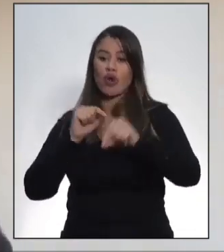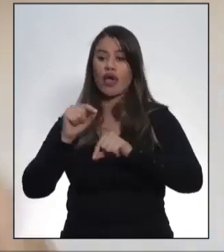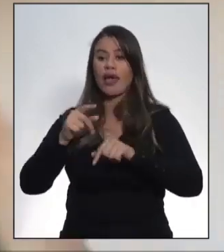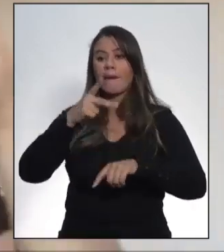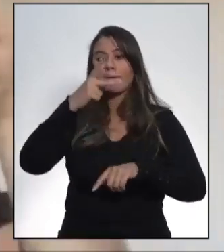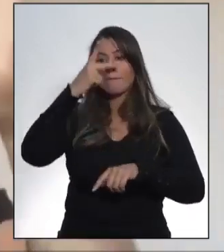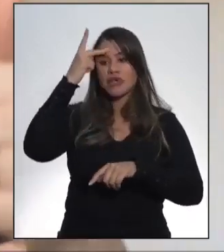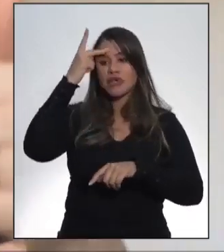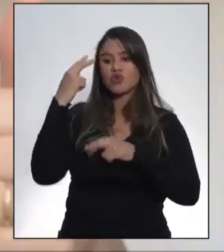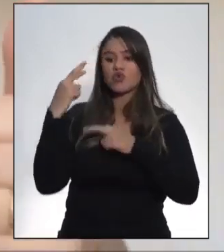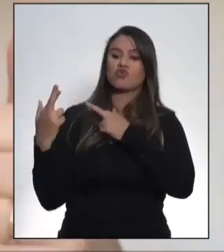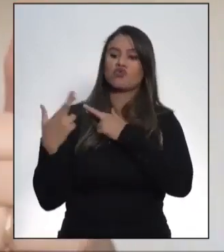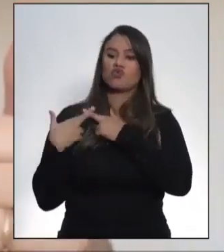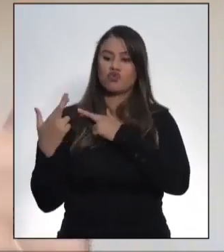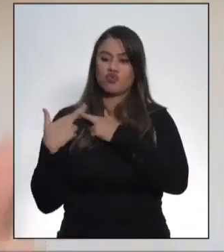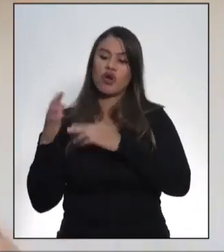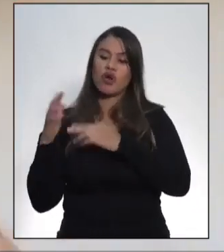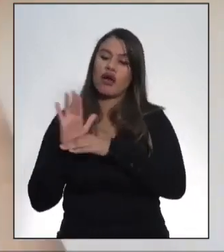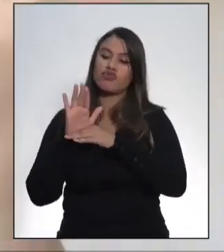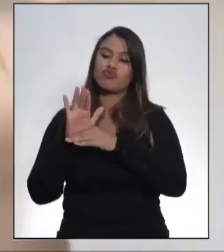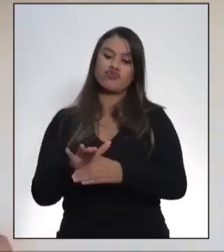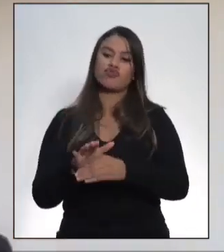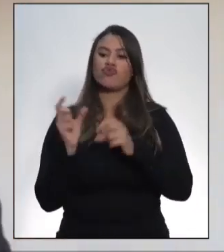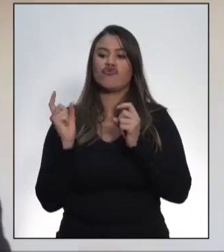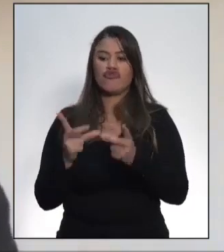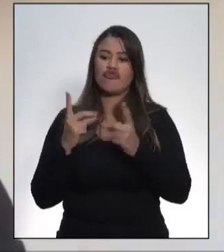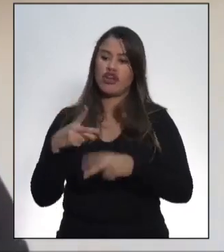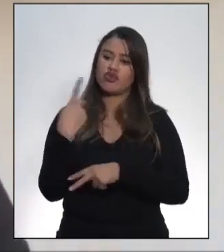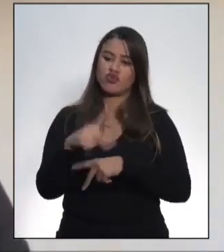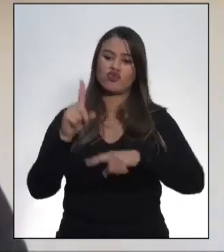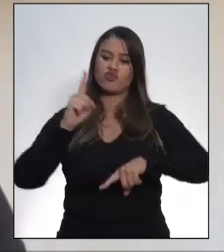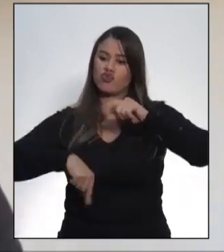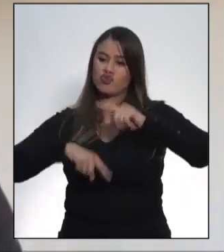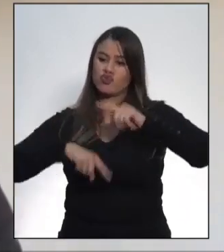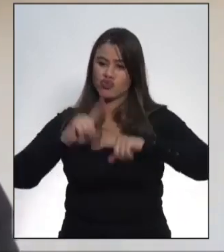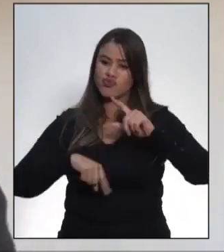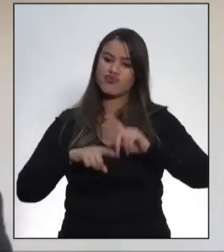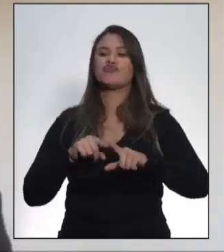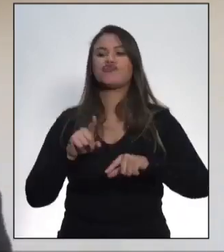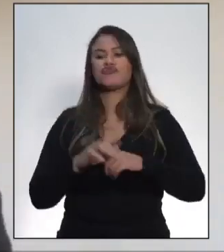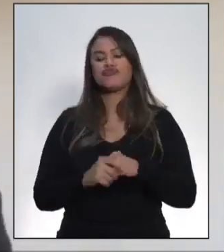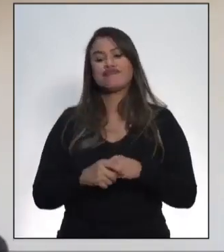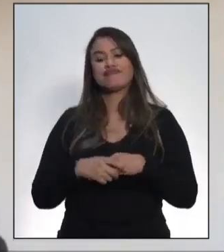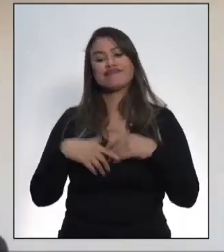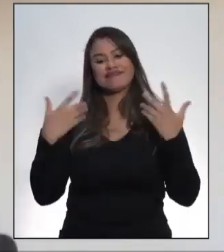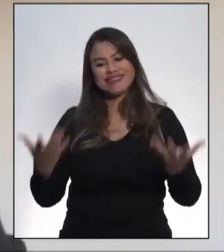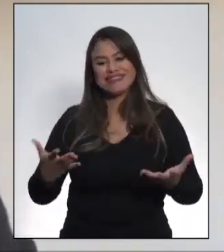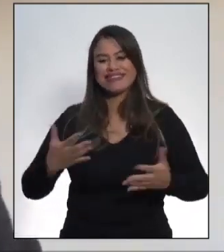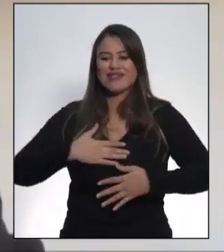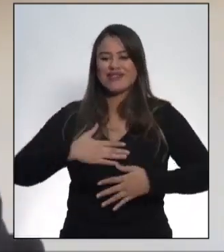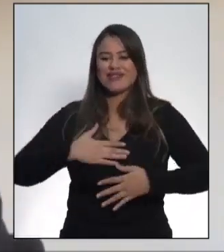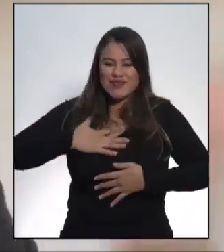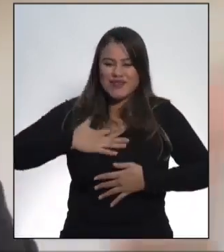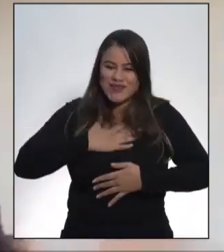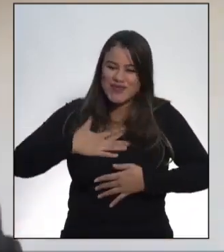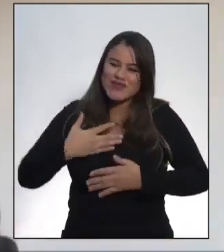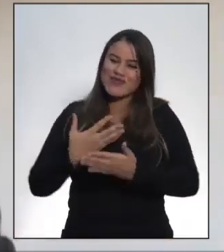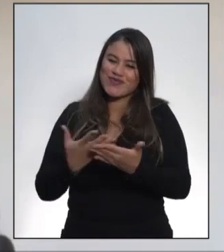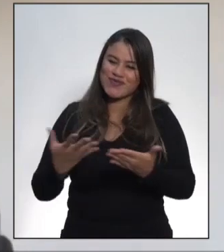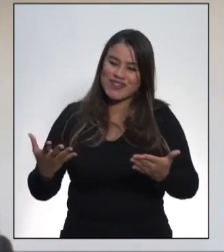de produtos bem-sucedidos que já são vendidos para muita gente. Pessoal, foi um enorme prazer estar com vocês. Eu tinha